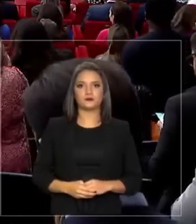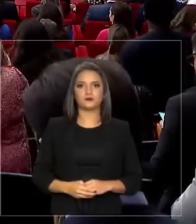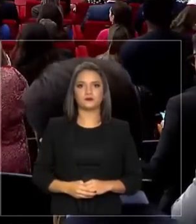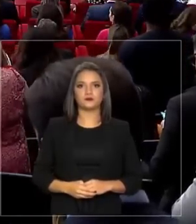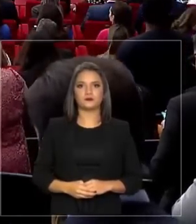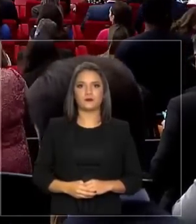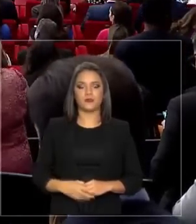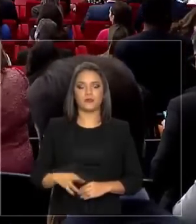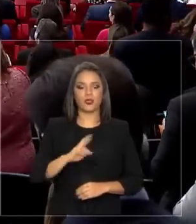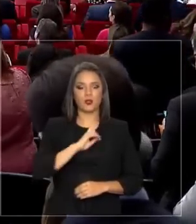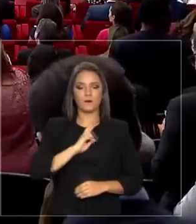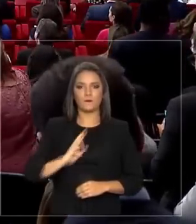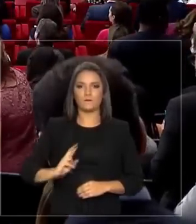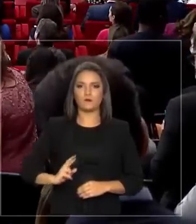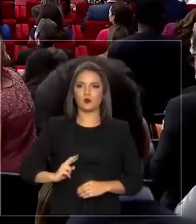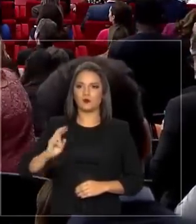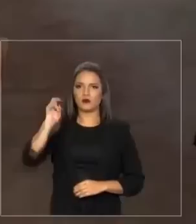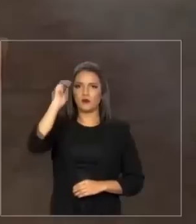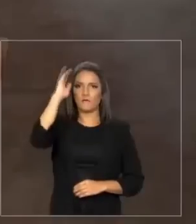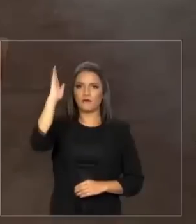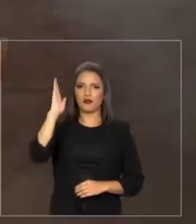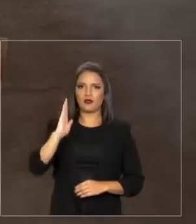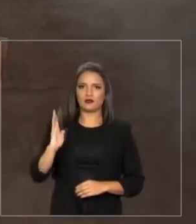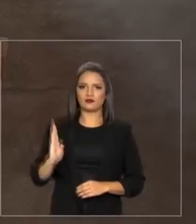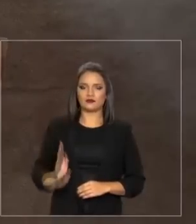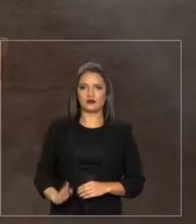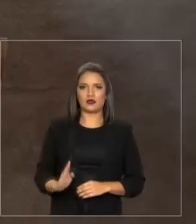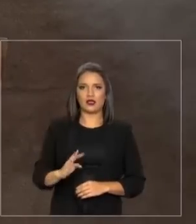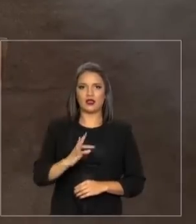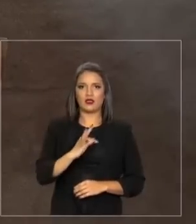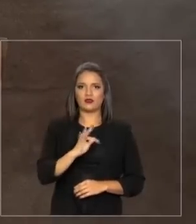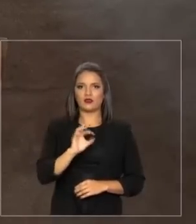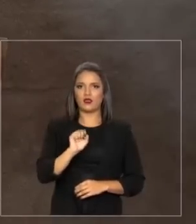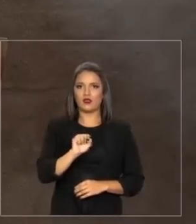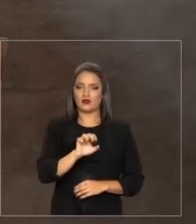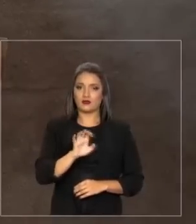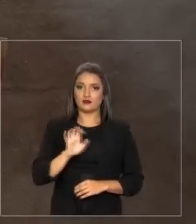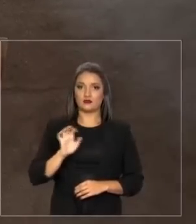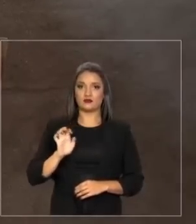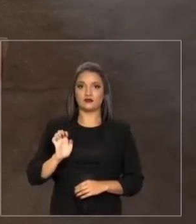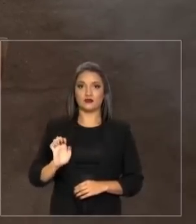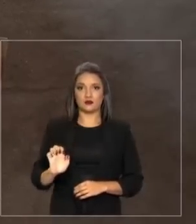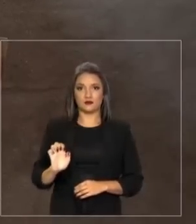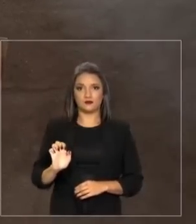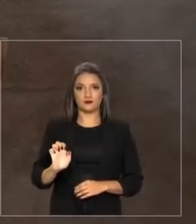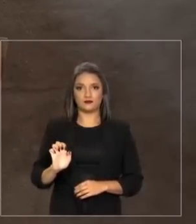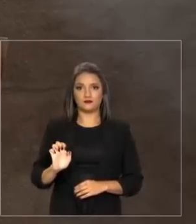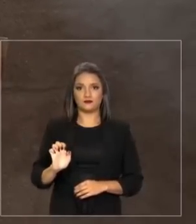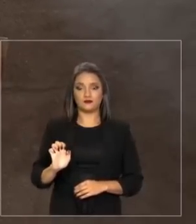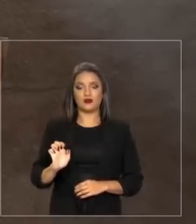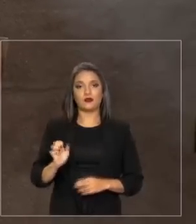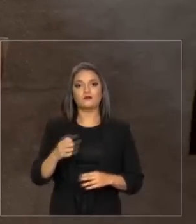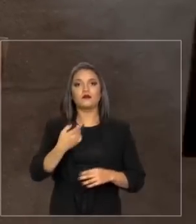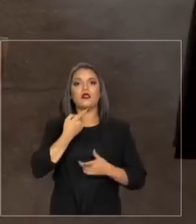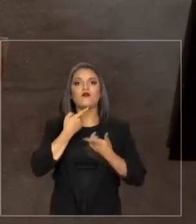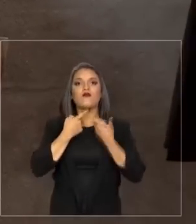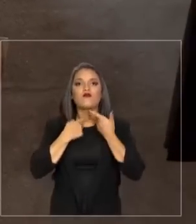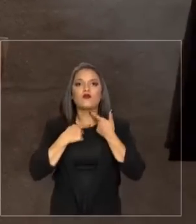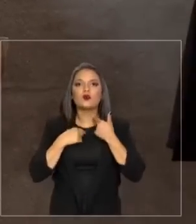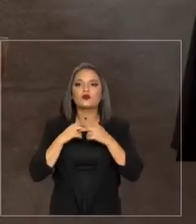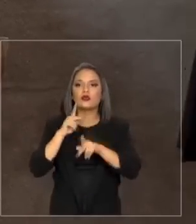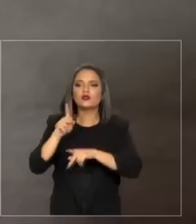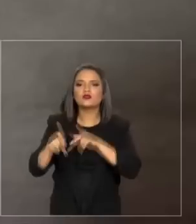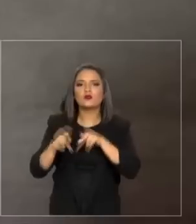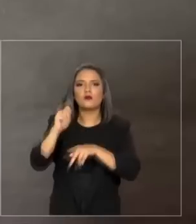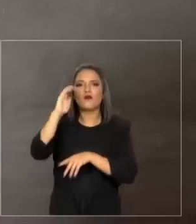ministrou Alexandre de Moraes afirmou que a diplomação da chapa presidencial Eleita com Luiz Inácio Lula da Silva e Geraldo Alckmin consiste no